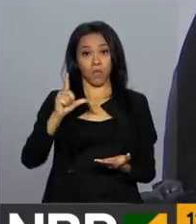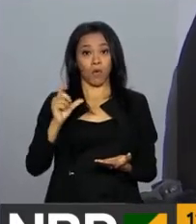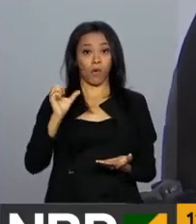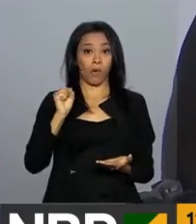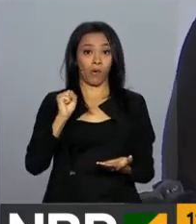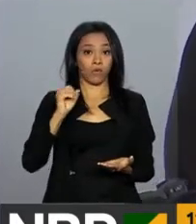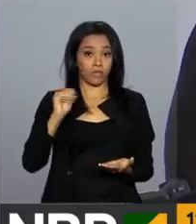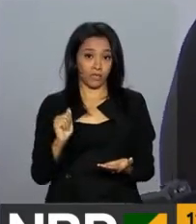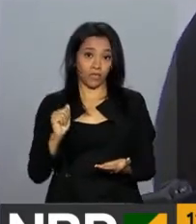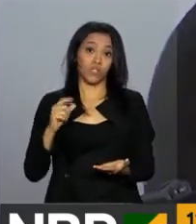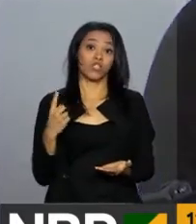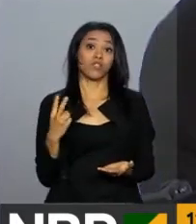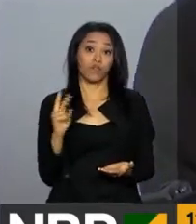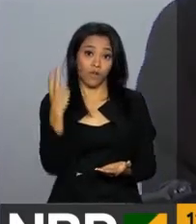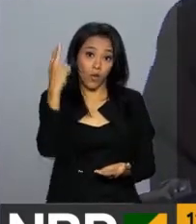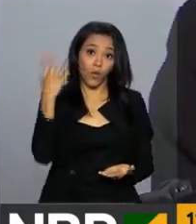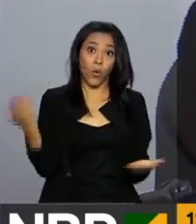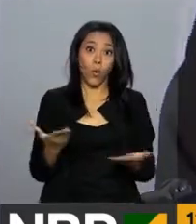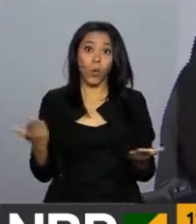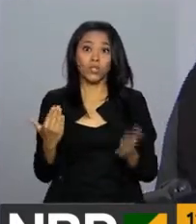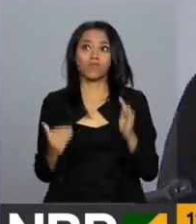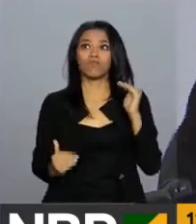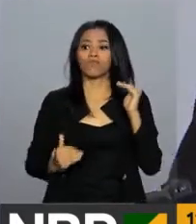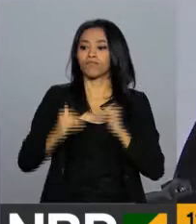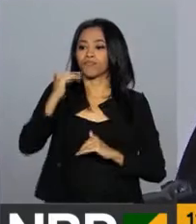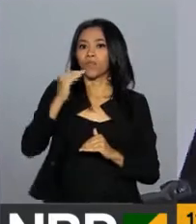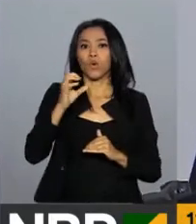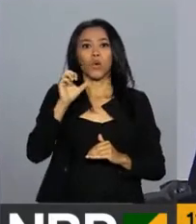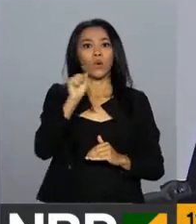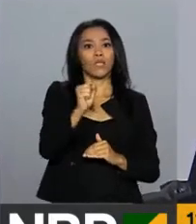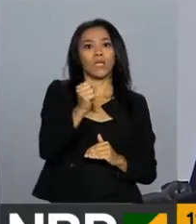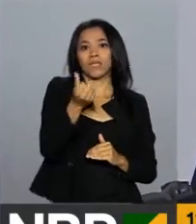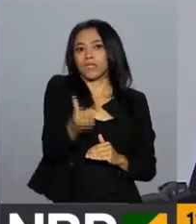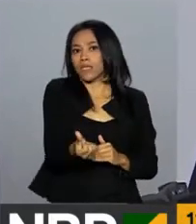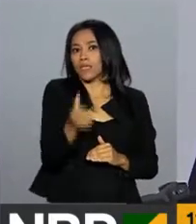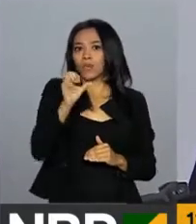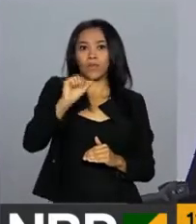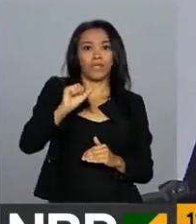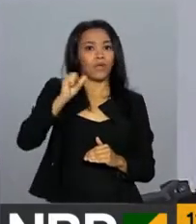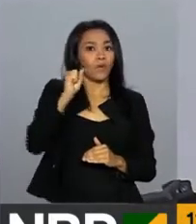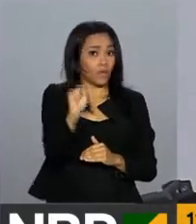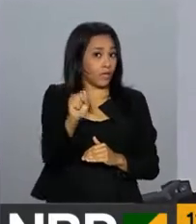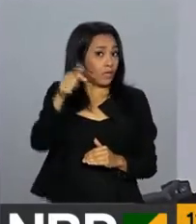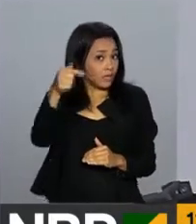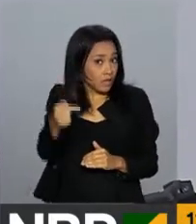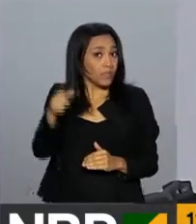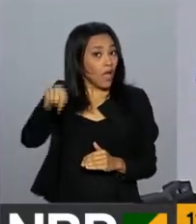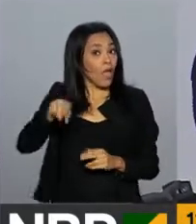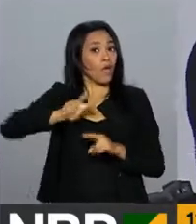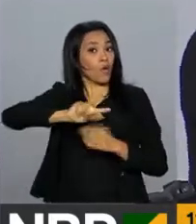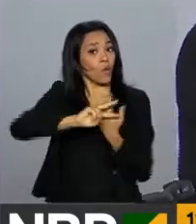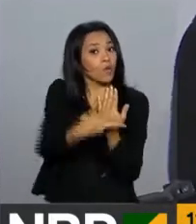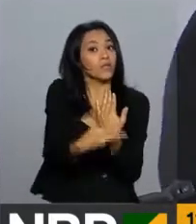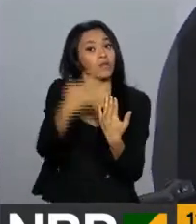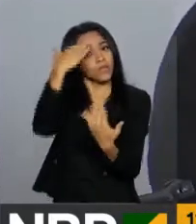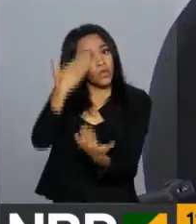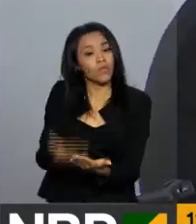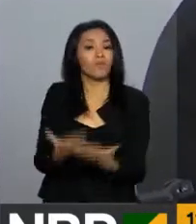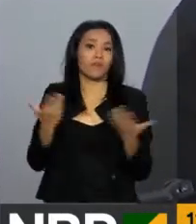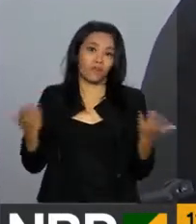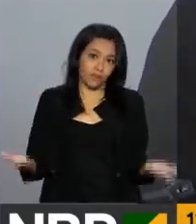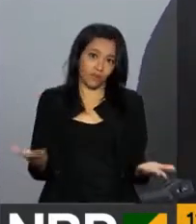42 mil pontos hoje alcançou 86 87 mil pontos é confiança se não houver confiança é claro que não há